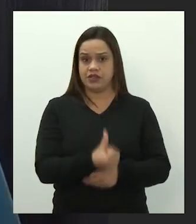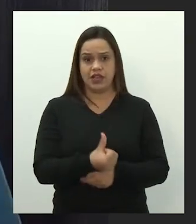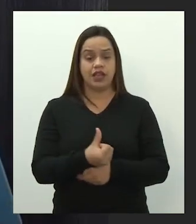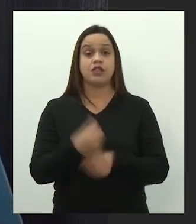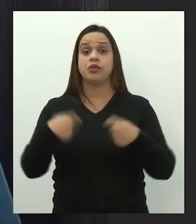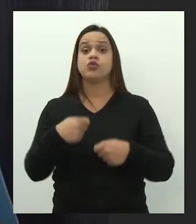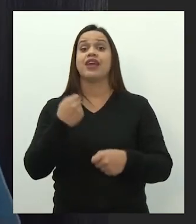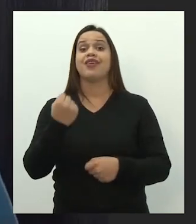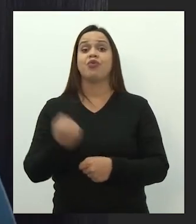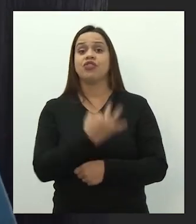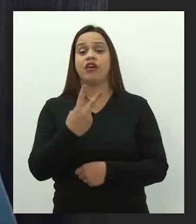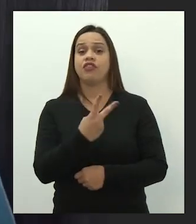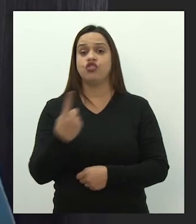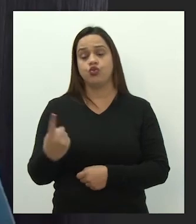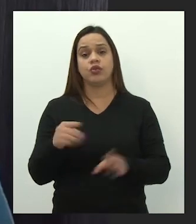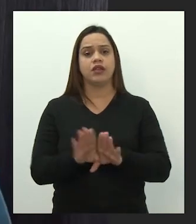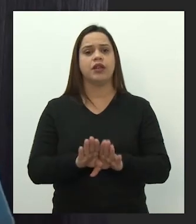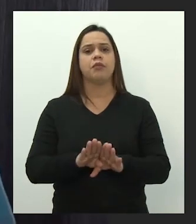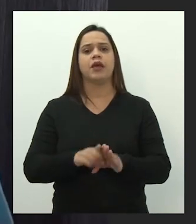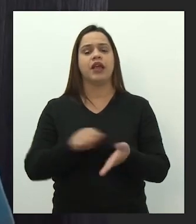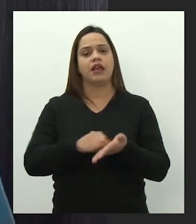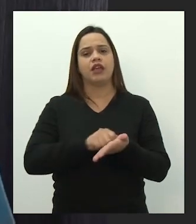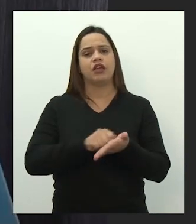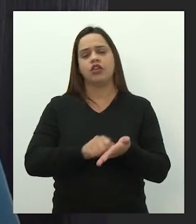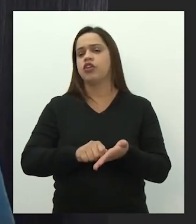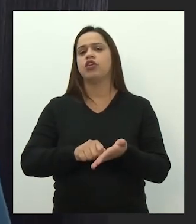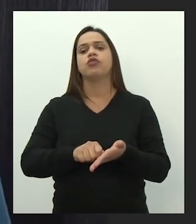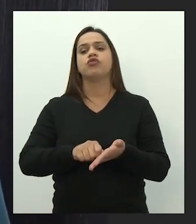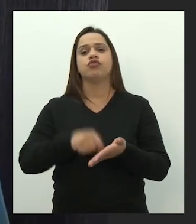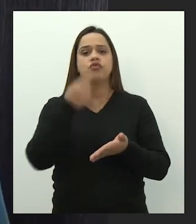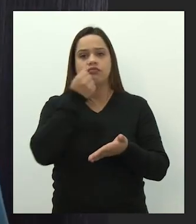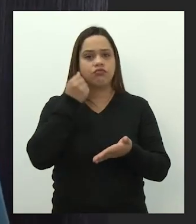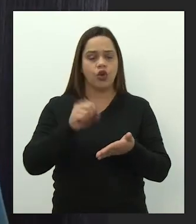bom? E aí um giz de cera, uma caneta piloto grossa, só para a